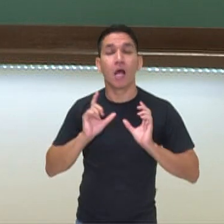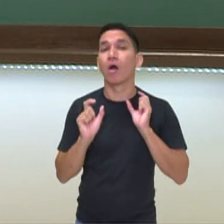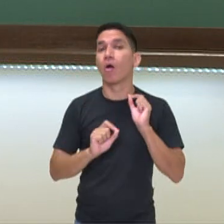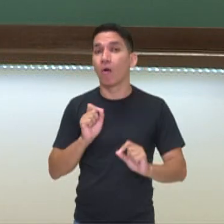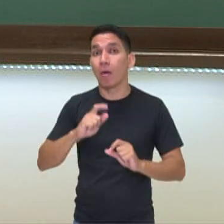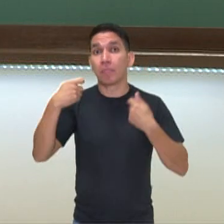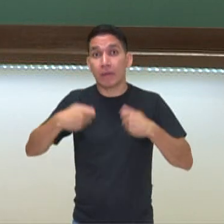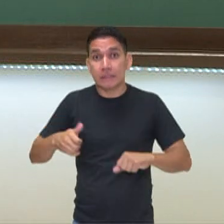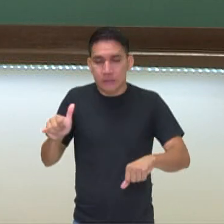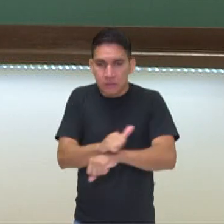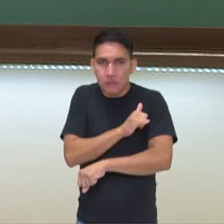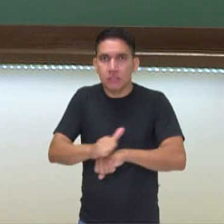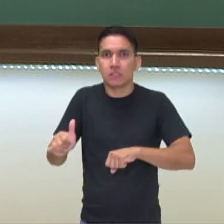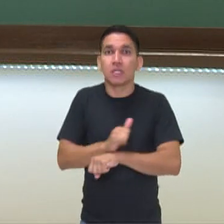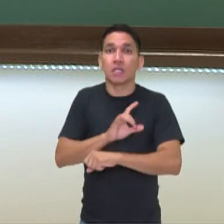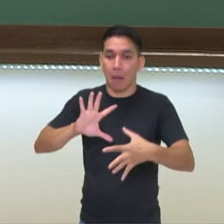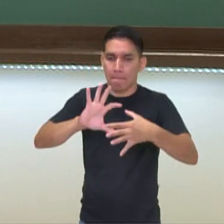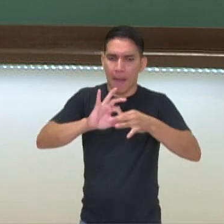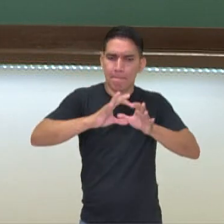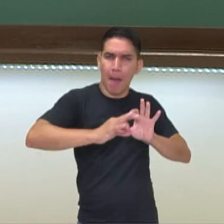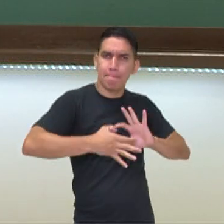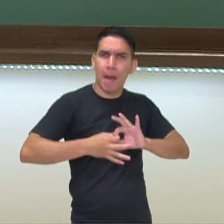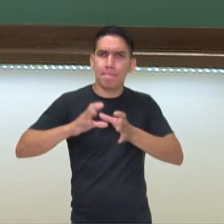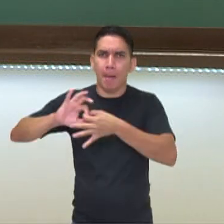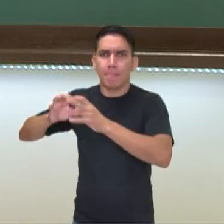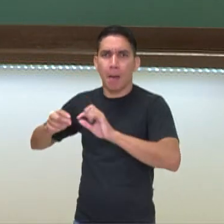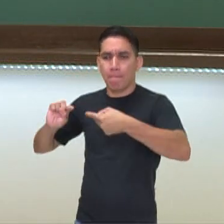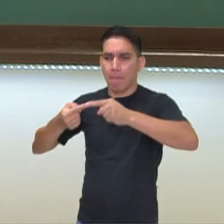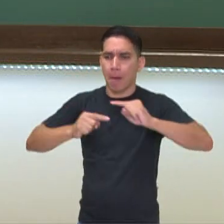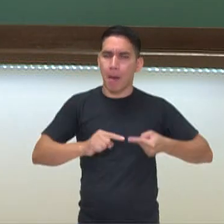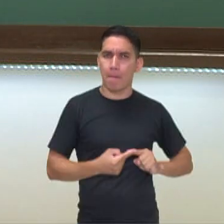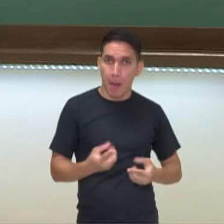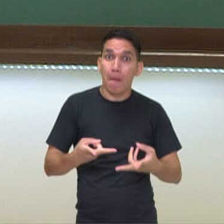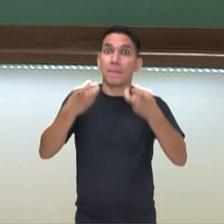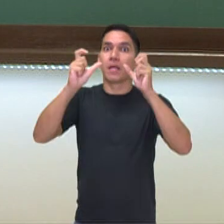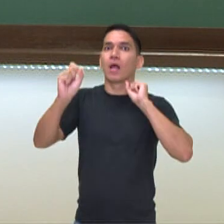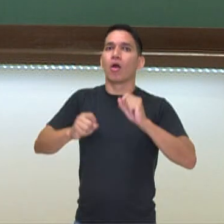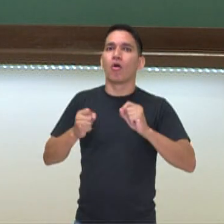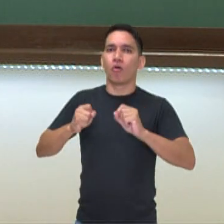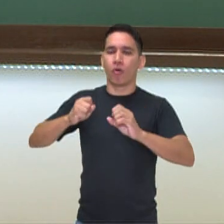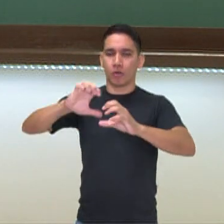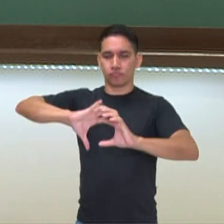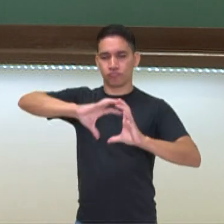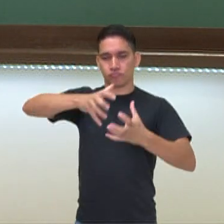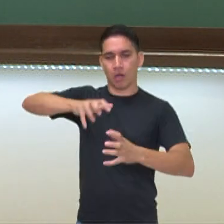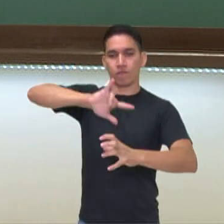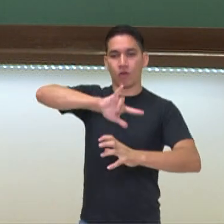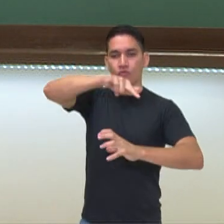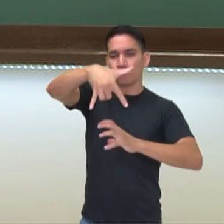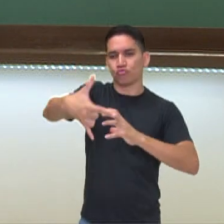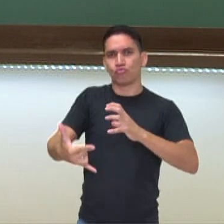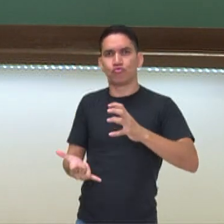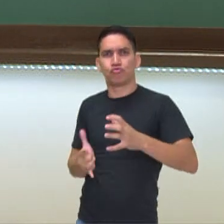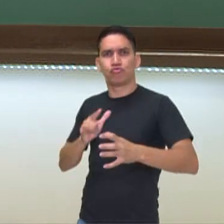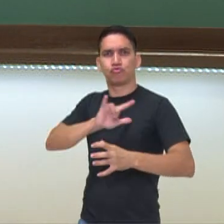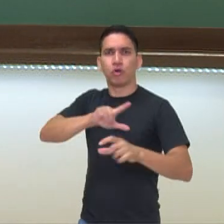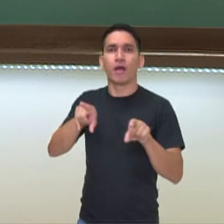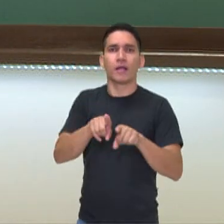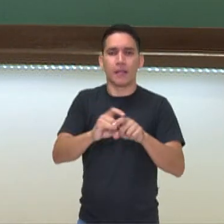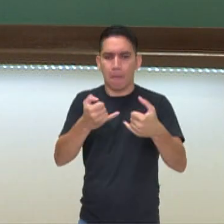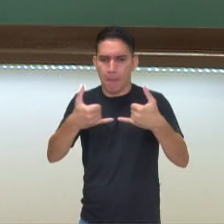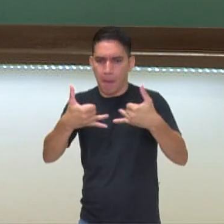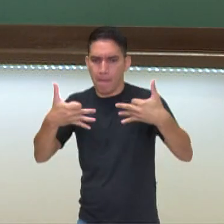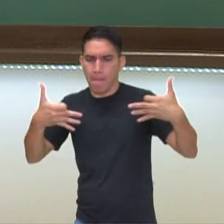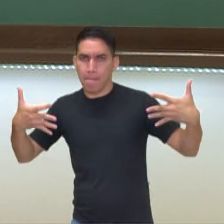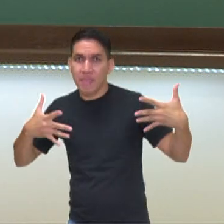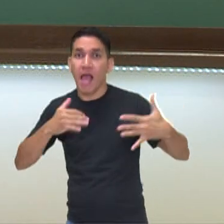necessárias ferramentas de interligação. E a gente percebe que a fibra ótica, os satélites, eles desempenham esse papel, pois